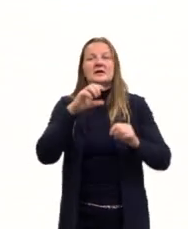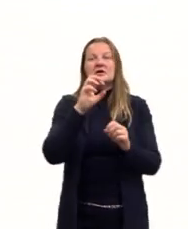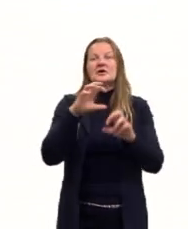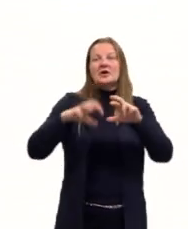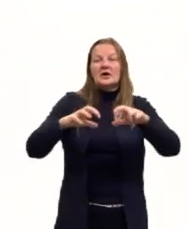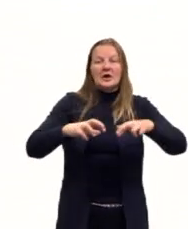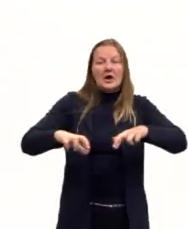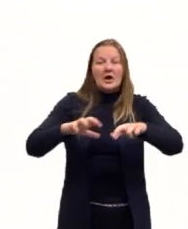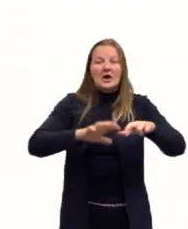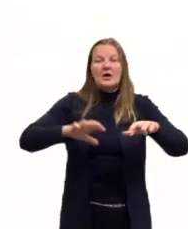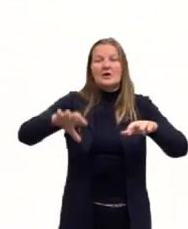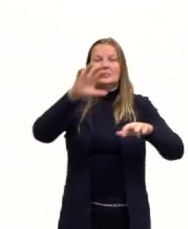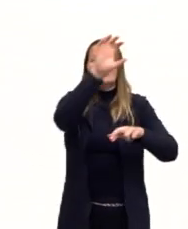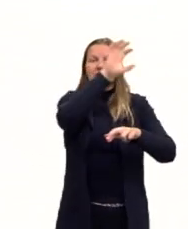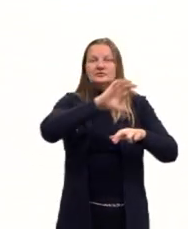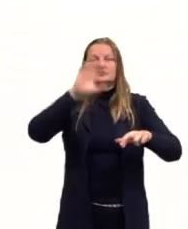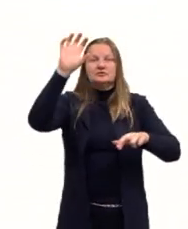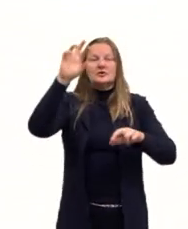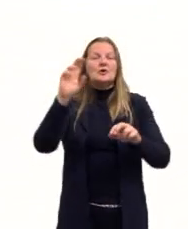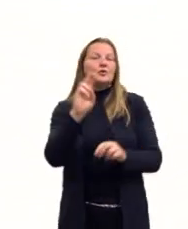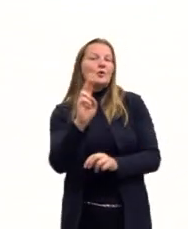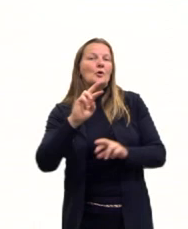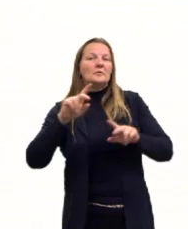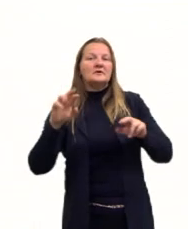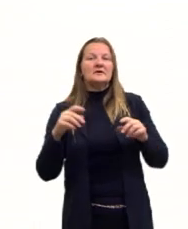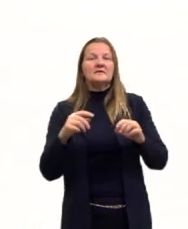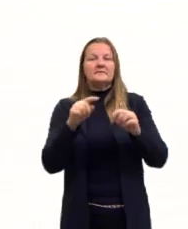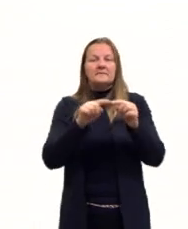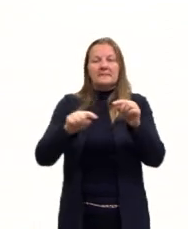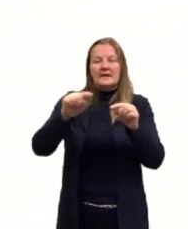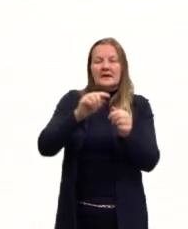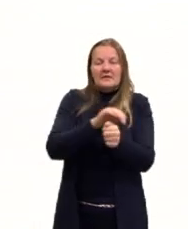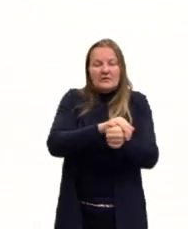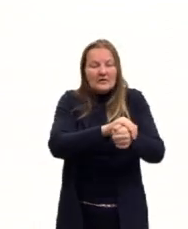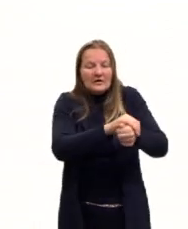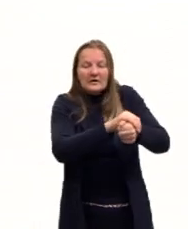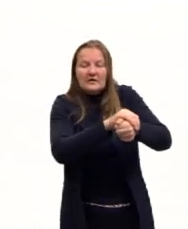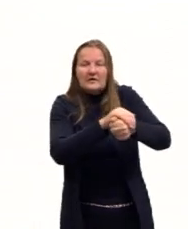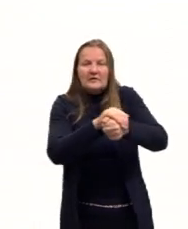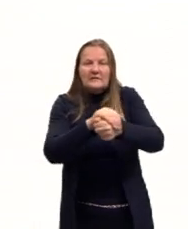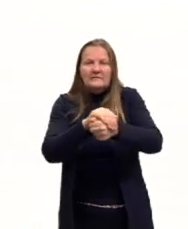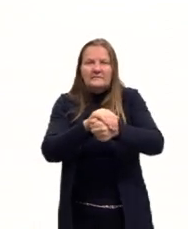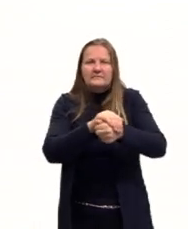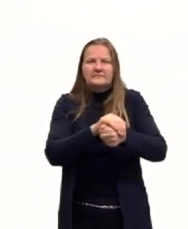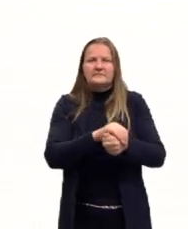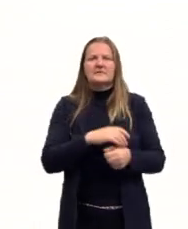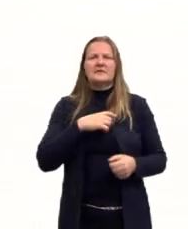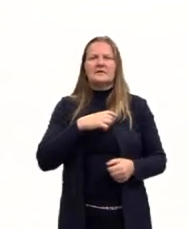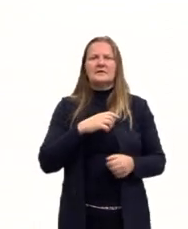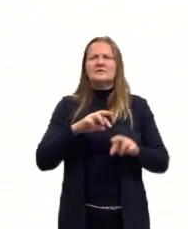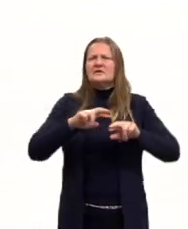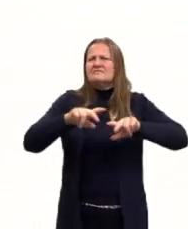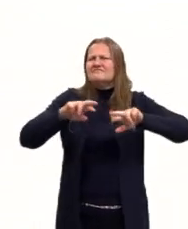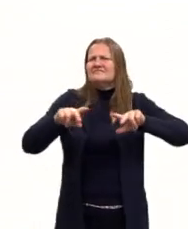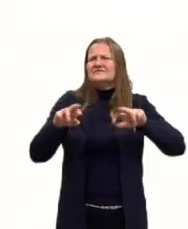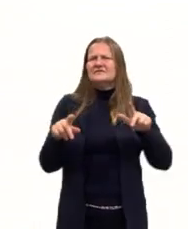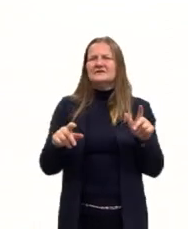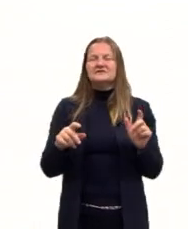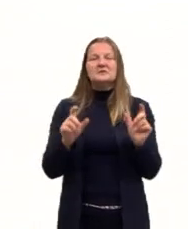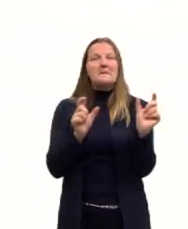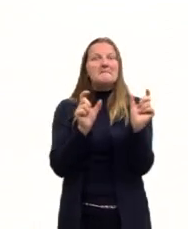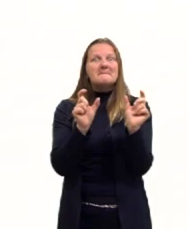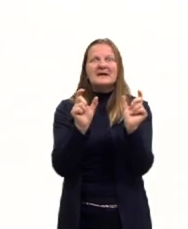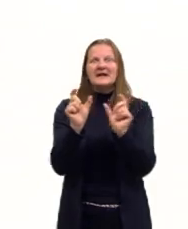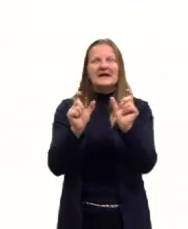encontrar e espalhado pelo Brasil como caracol queimei e macaca Olha que tanto nome